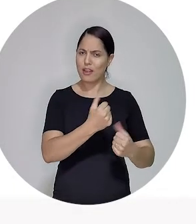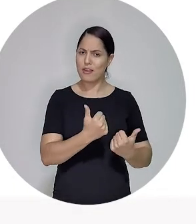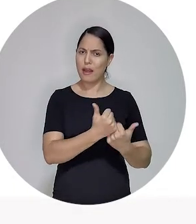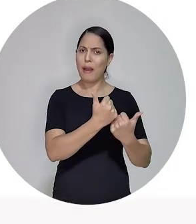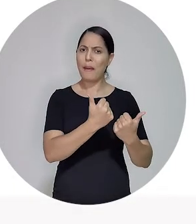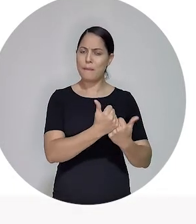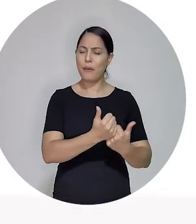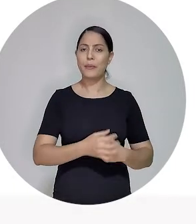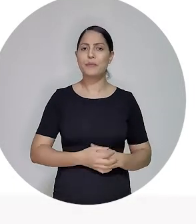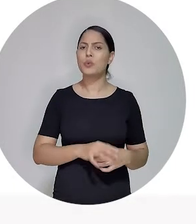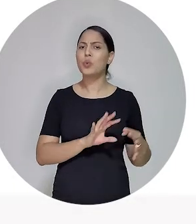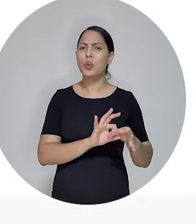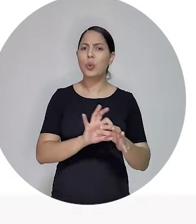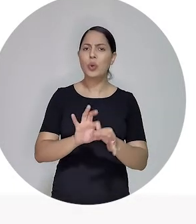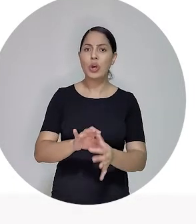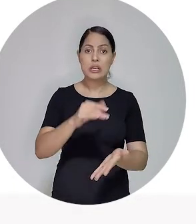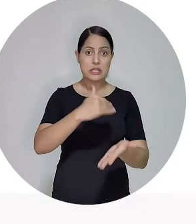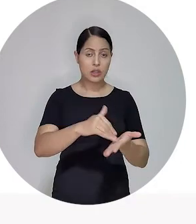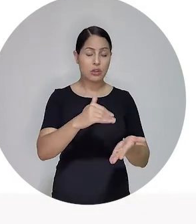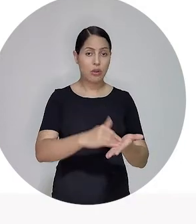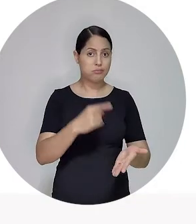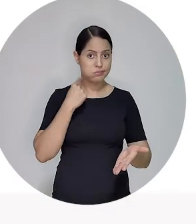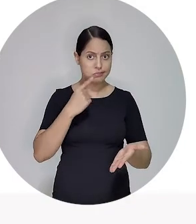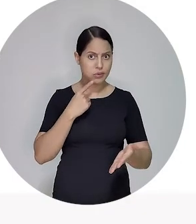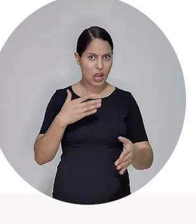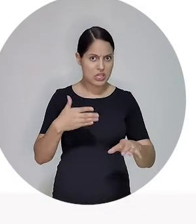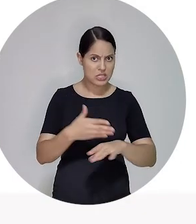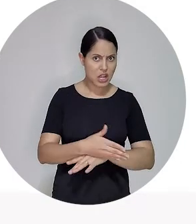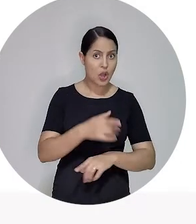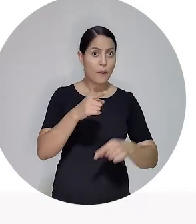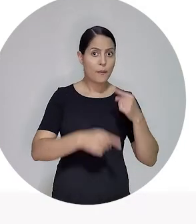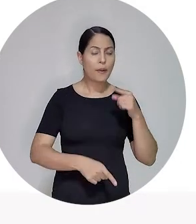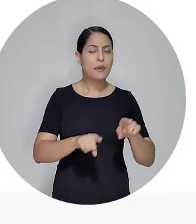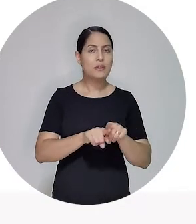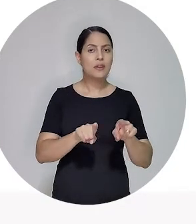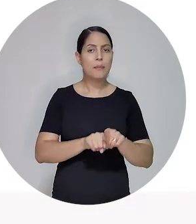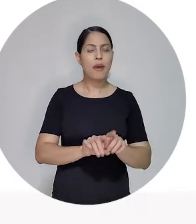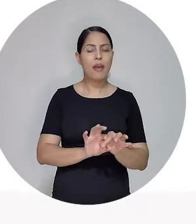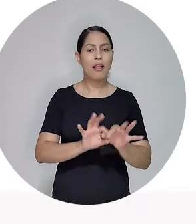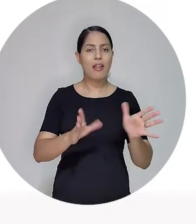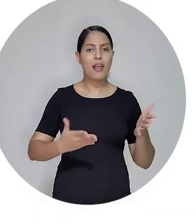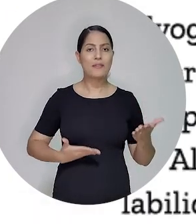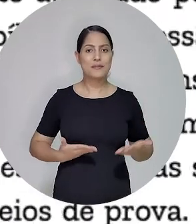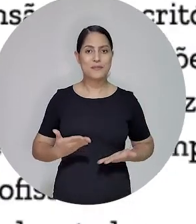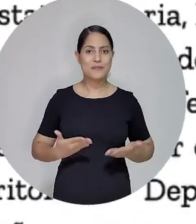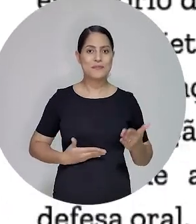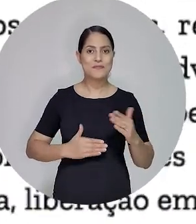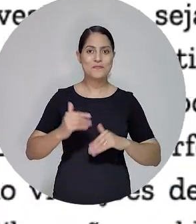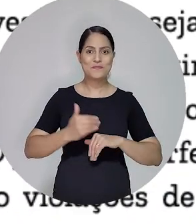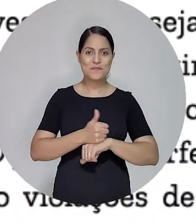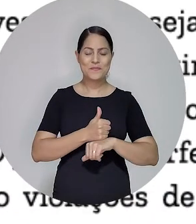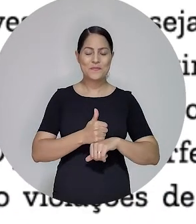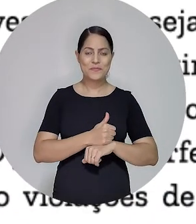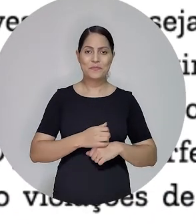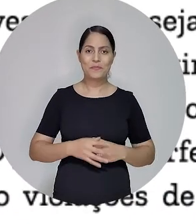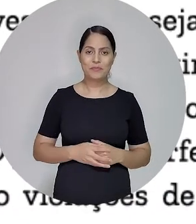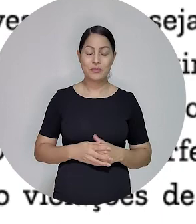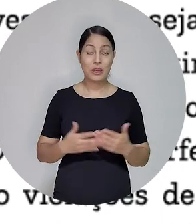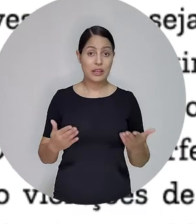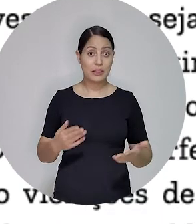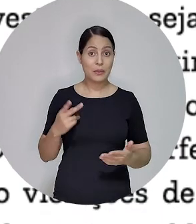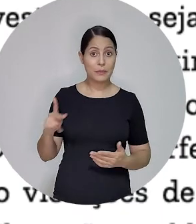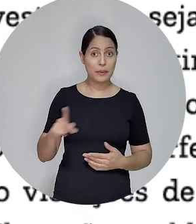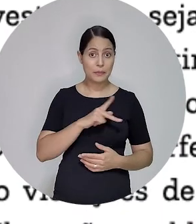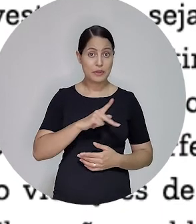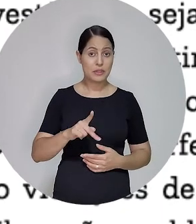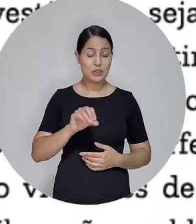a inviolabilidade dos escritórios e a garantia do livre exercício da profissão. Para Simonetti, houve situações